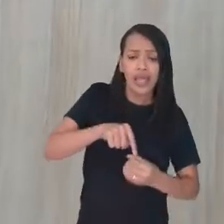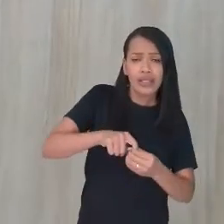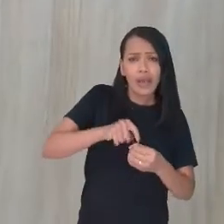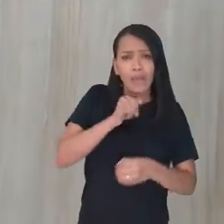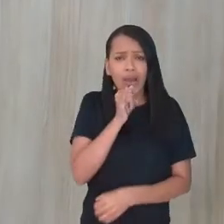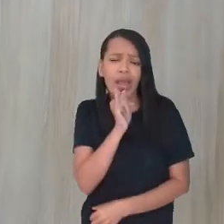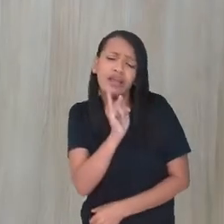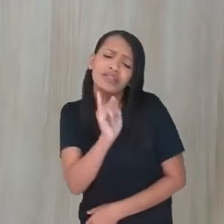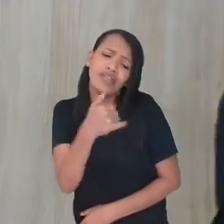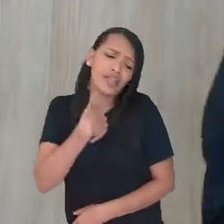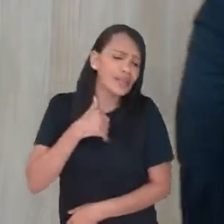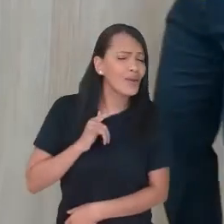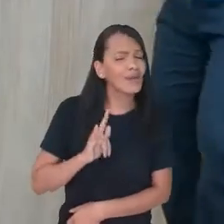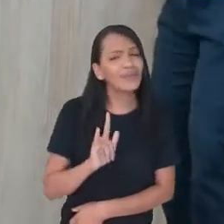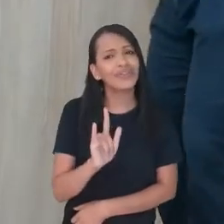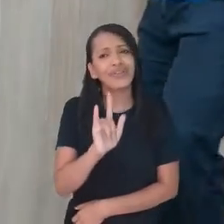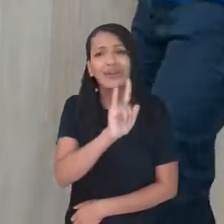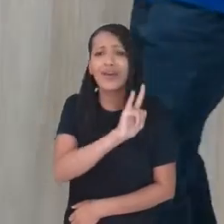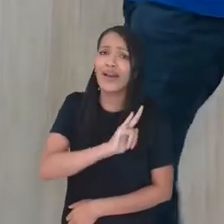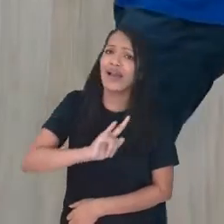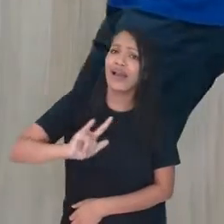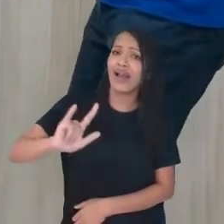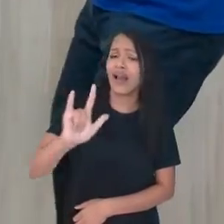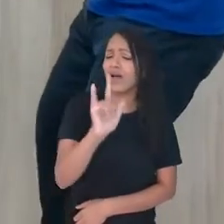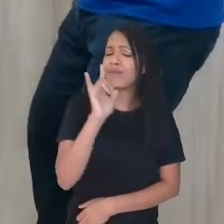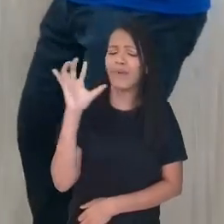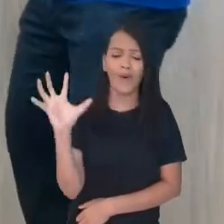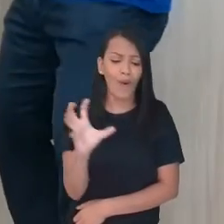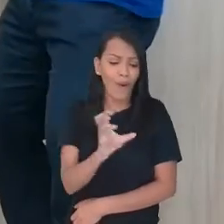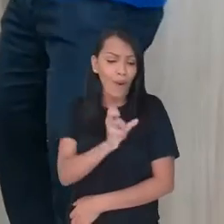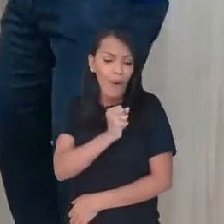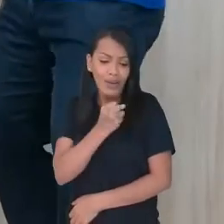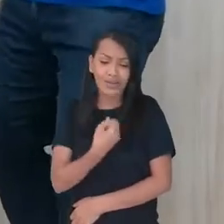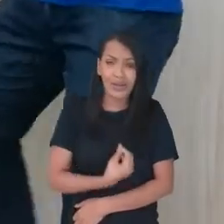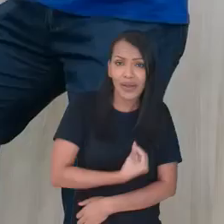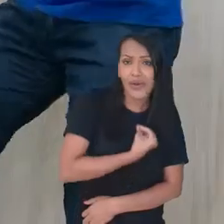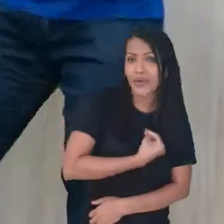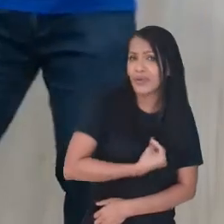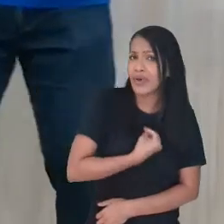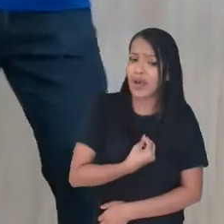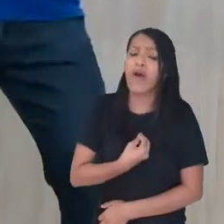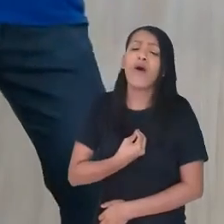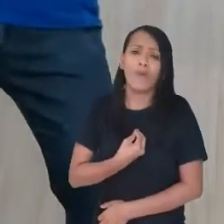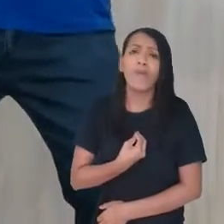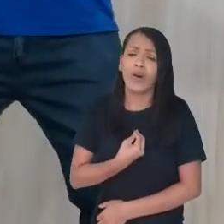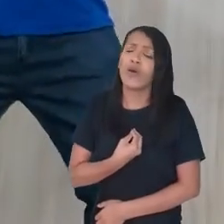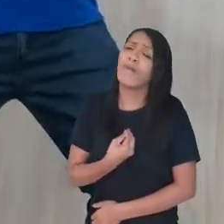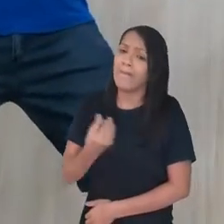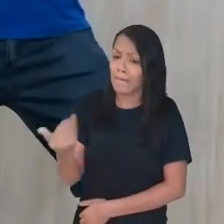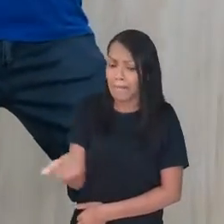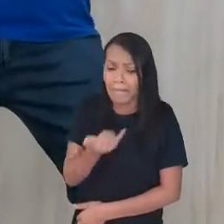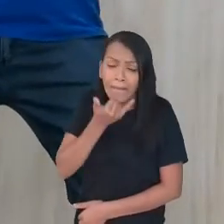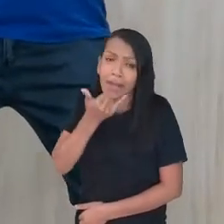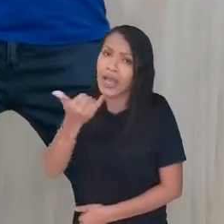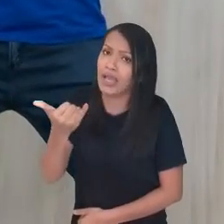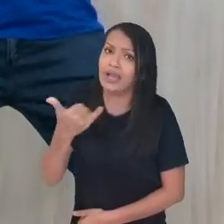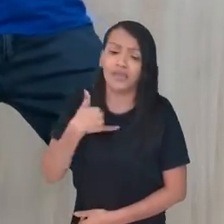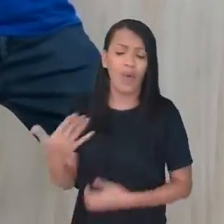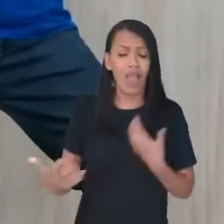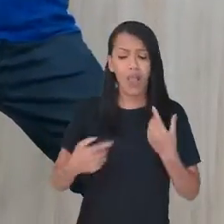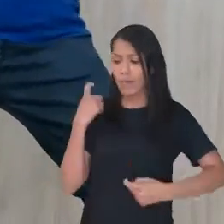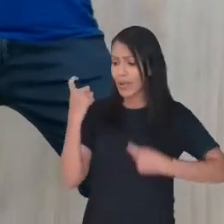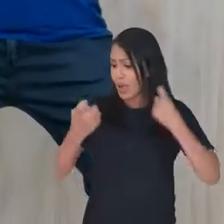te dizer o quanto eu te amo. Amor, me dê uma chance, não me